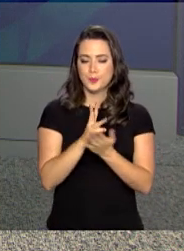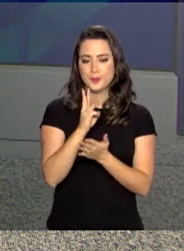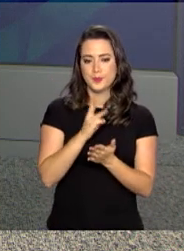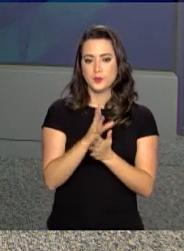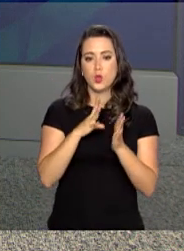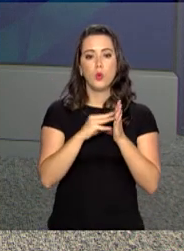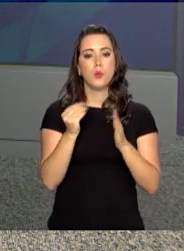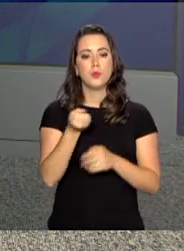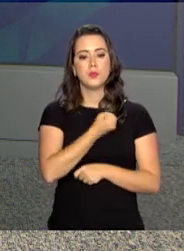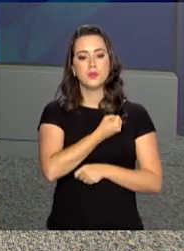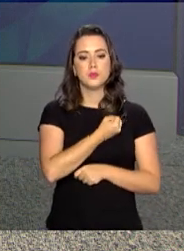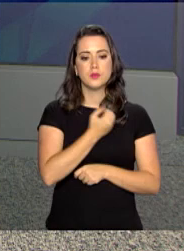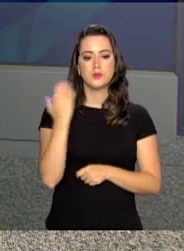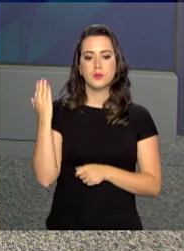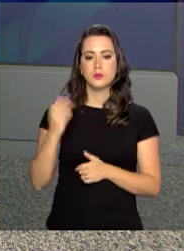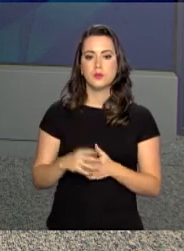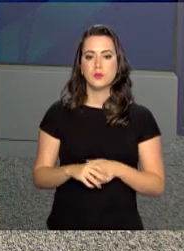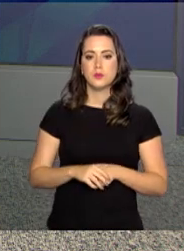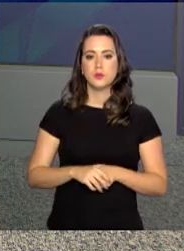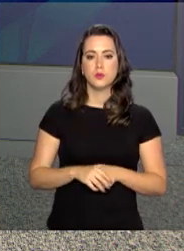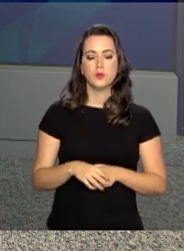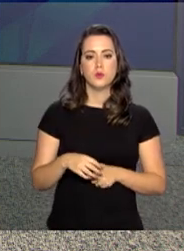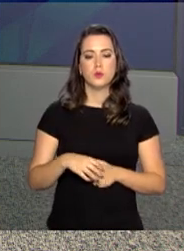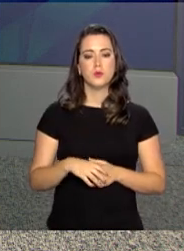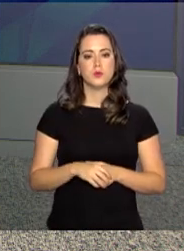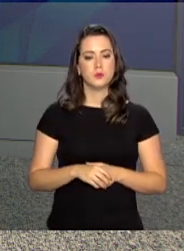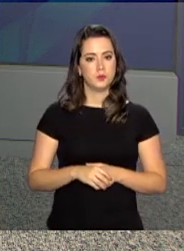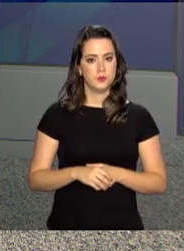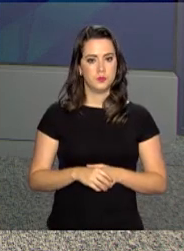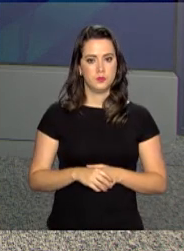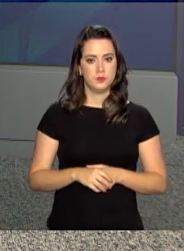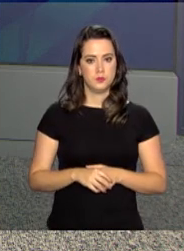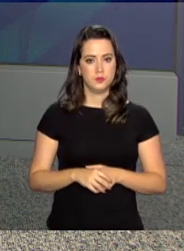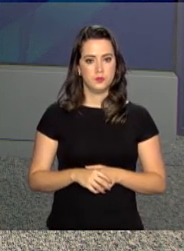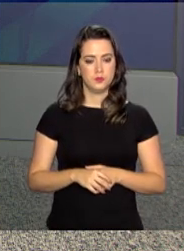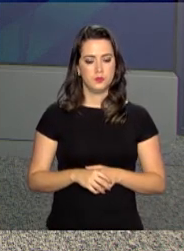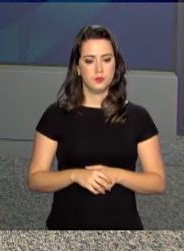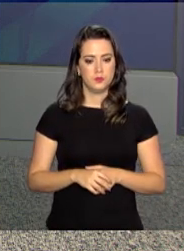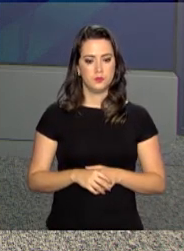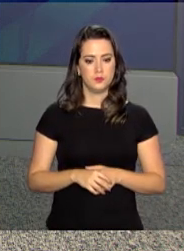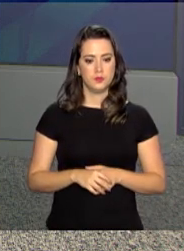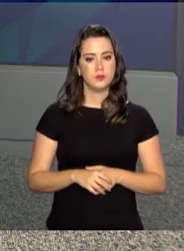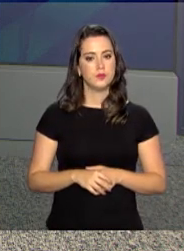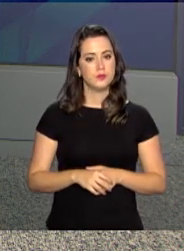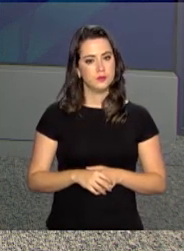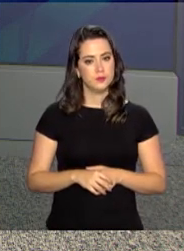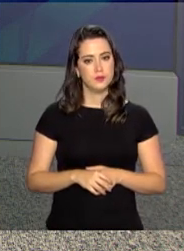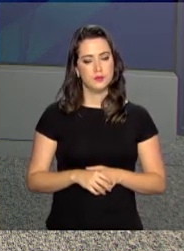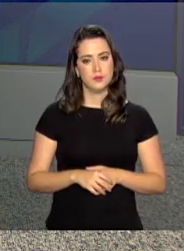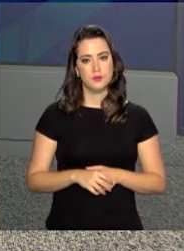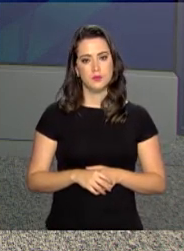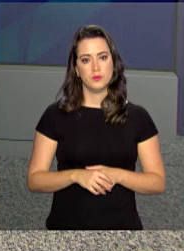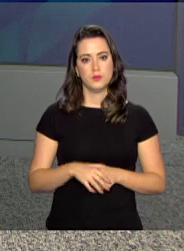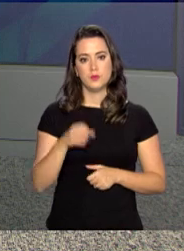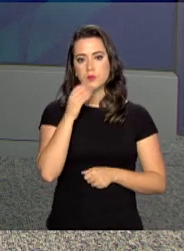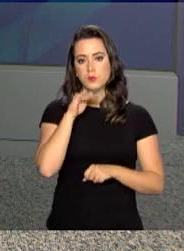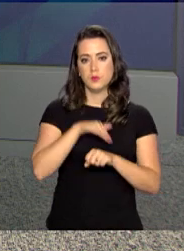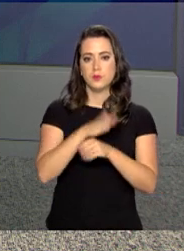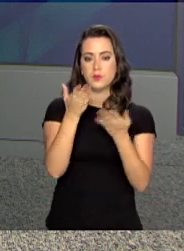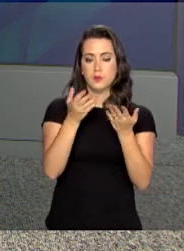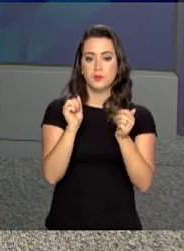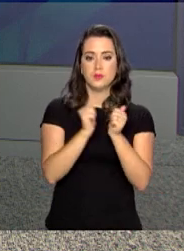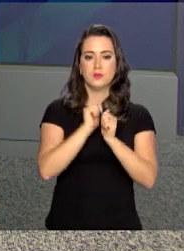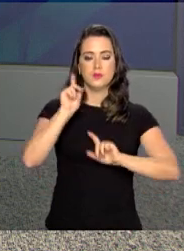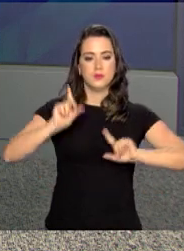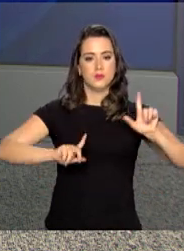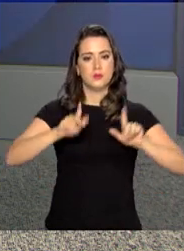nosso WhatsApp. Então, anote aí. É 61998-678787. Uma boa noite